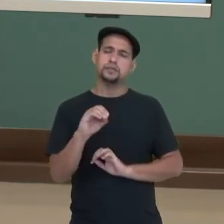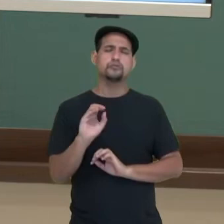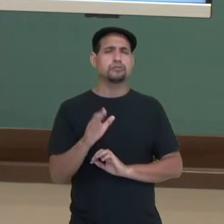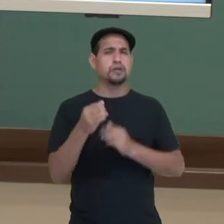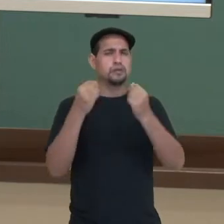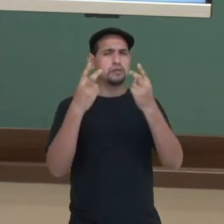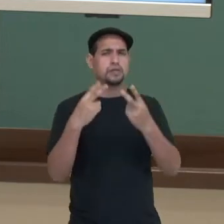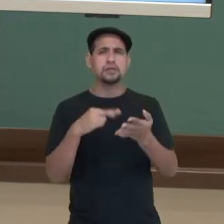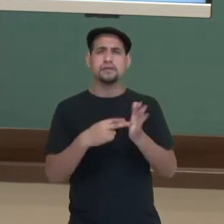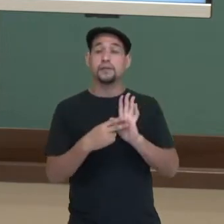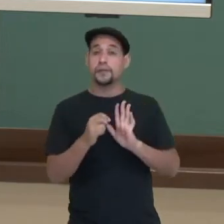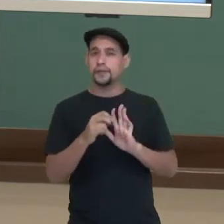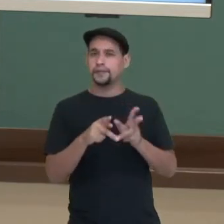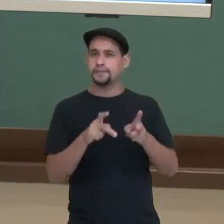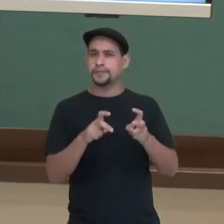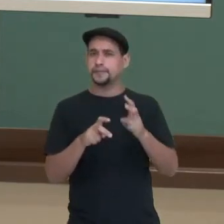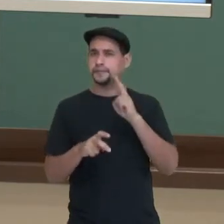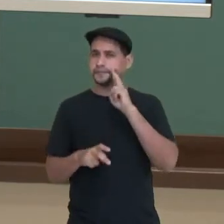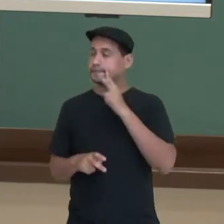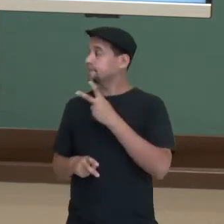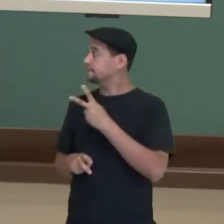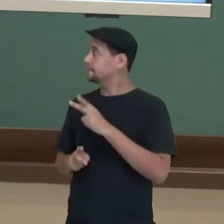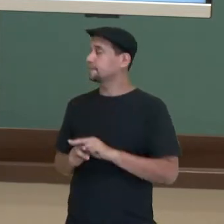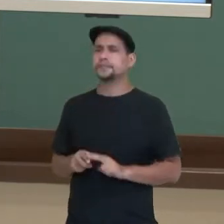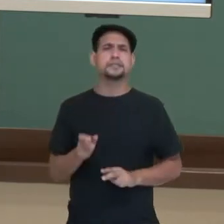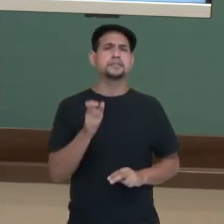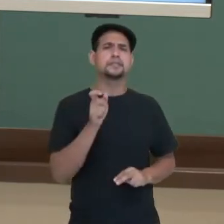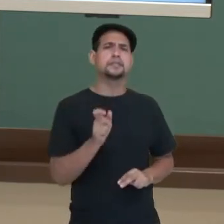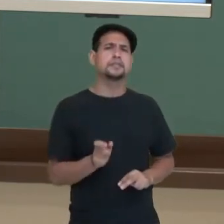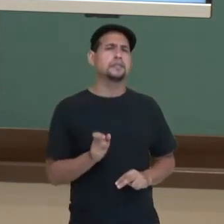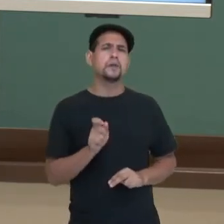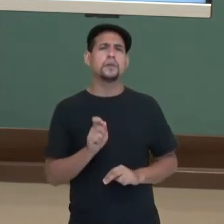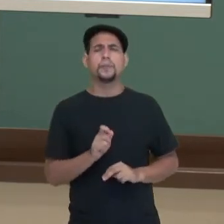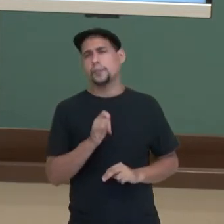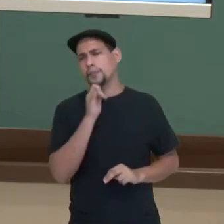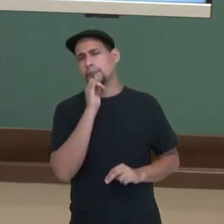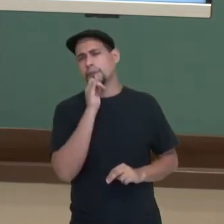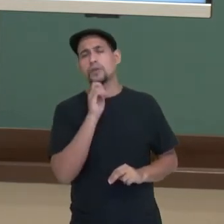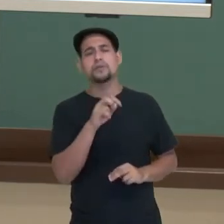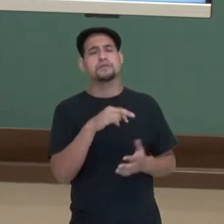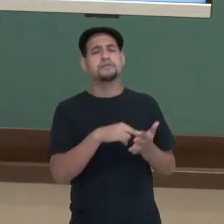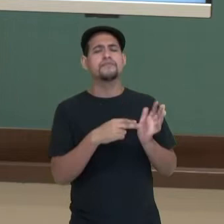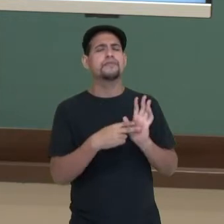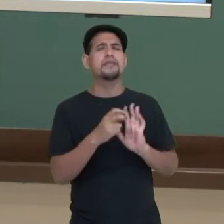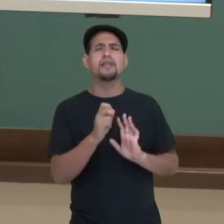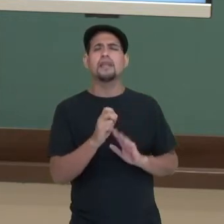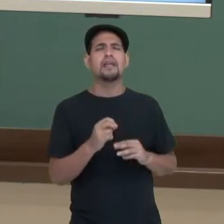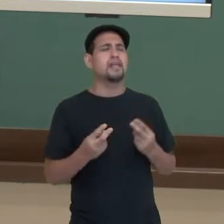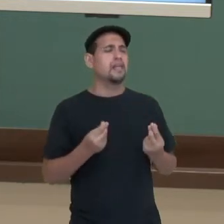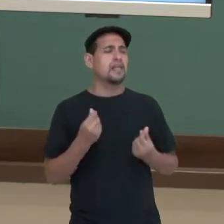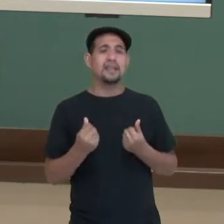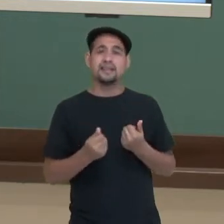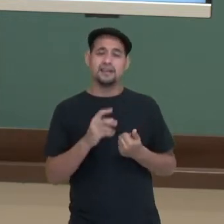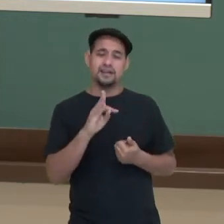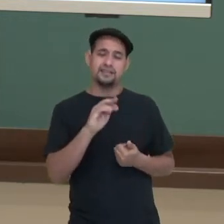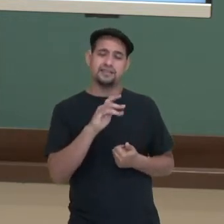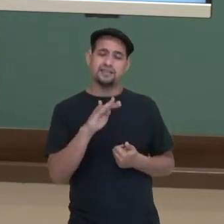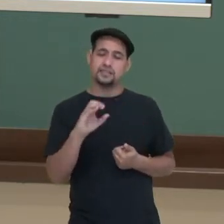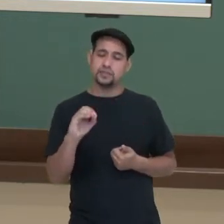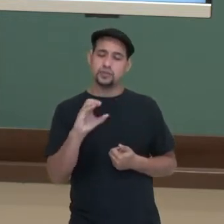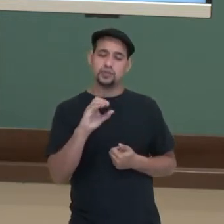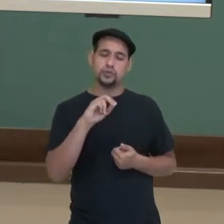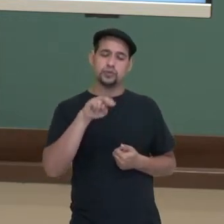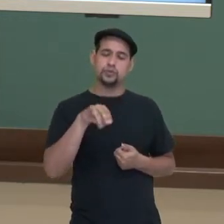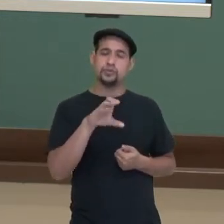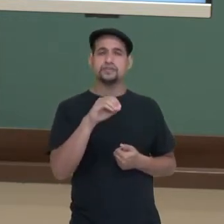dito é o primeiro. Olha, ele tem a característica do que é o próprio, basicamente o tecido conjuntivo. Ele